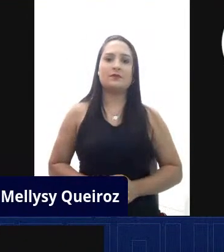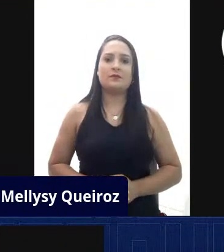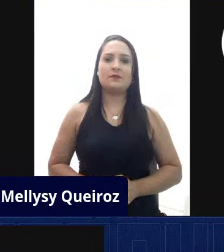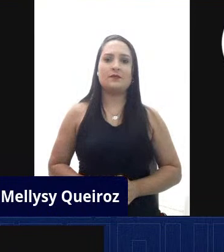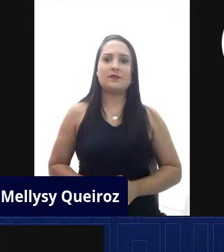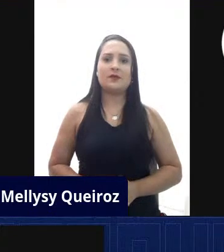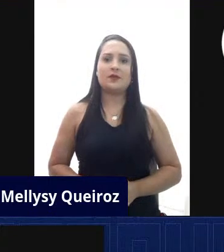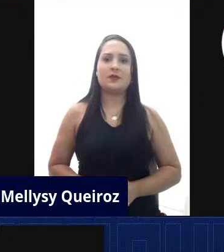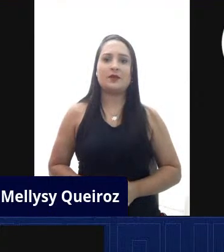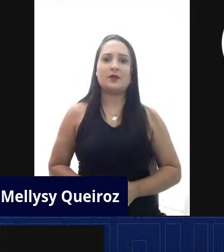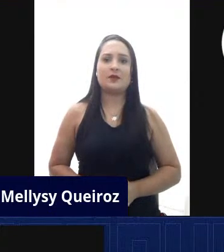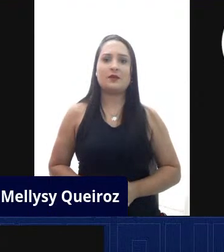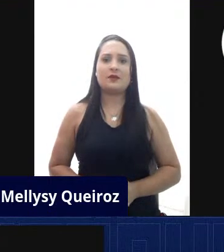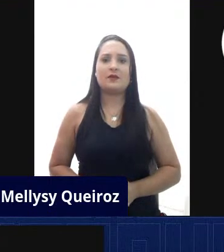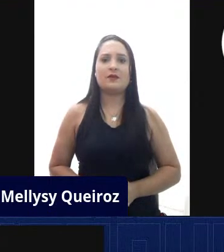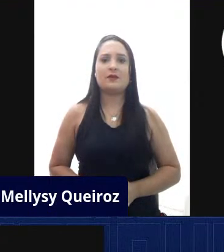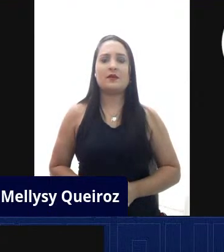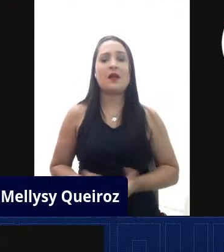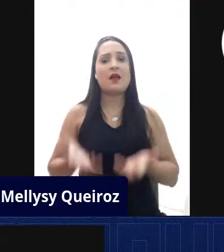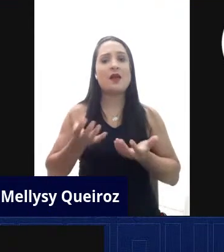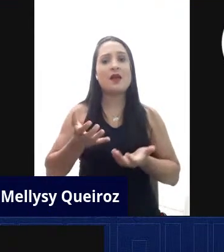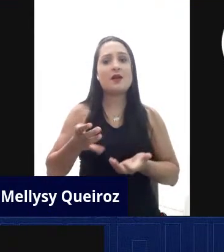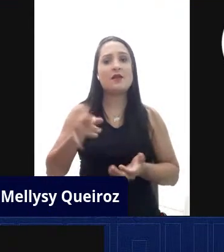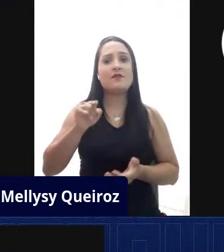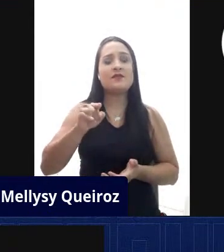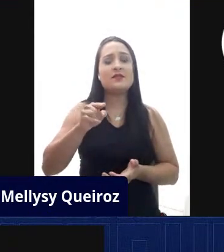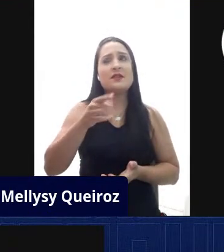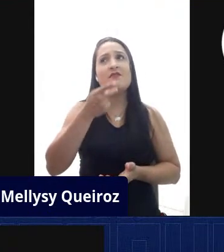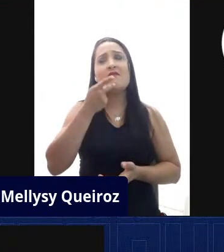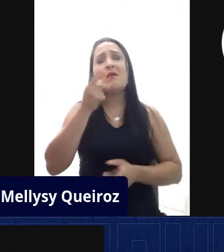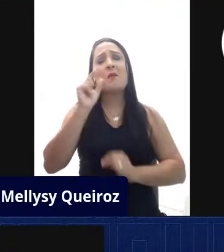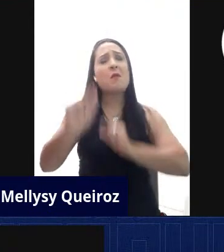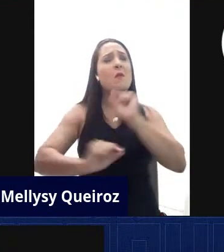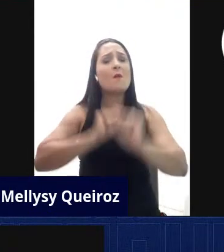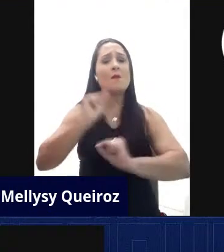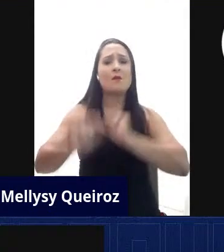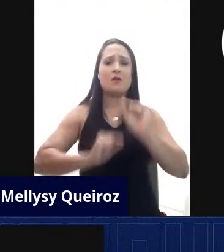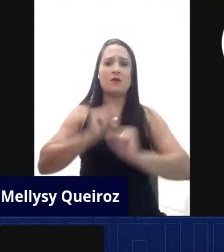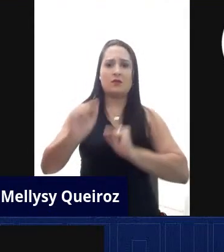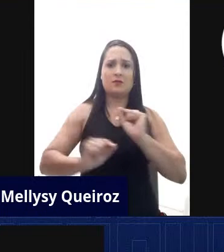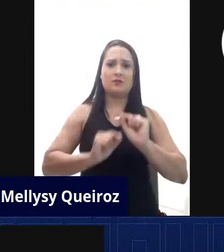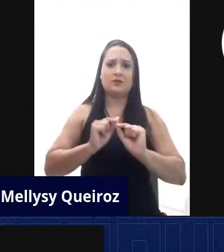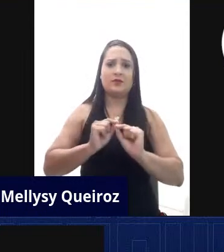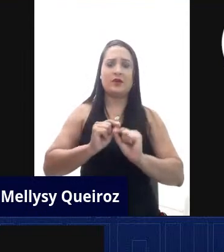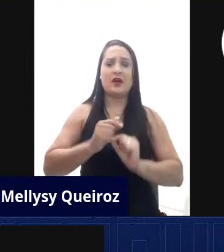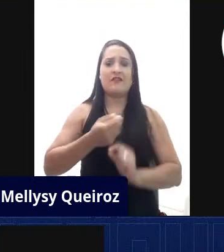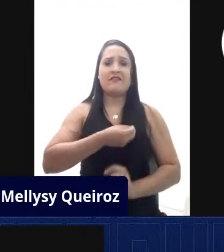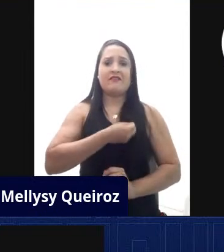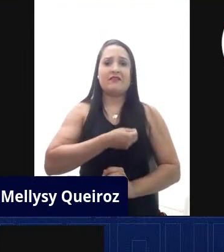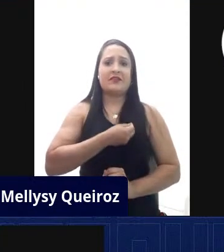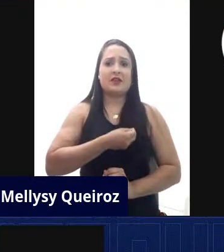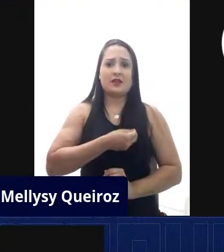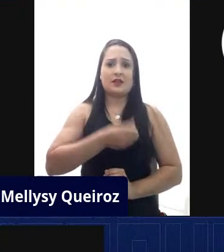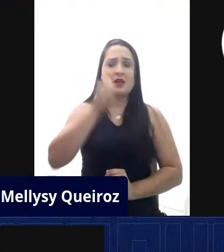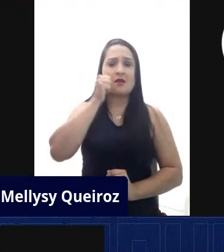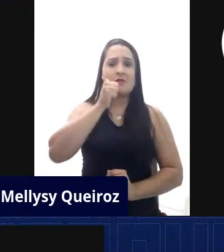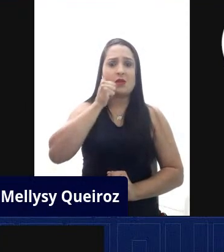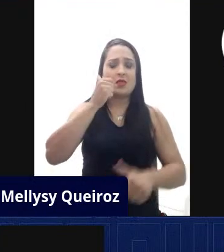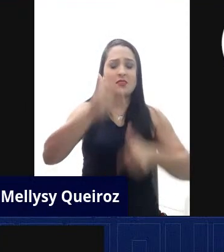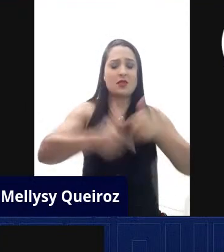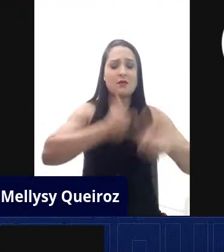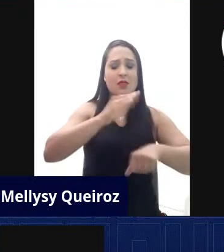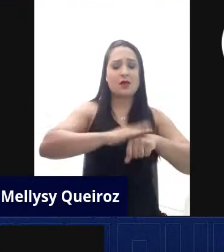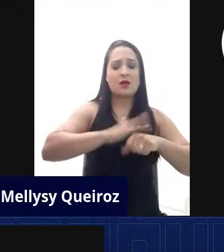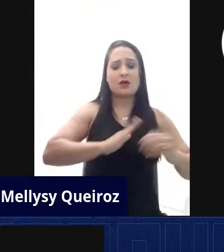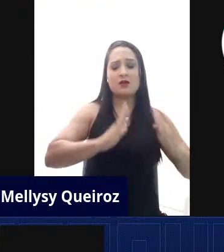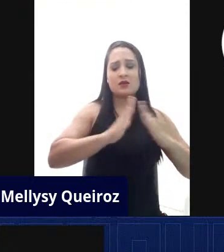pouco mais, falasse um pouco, né, sobre como é que tem sido, né, para as trabalhadoras domésticas não terem, né, é, a oportunidade de